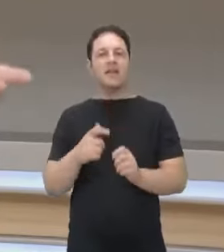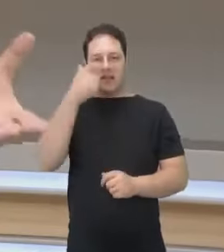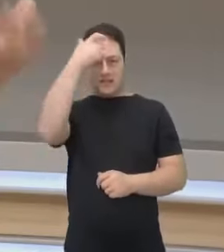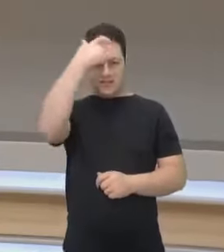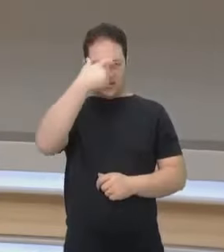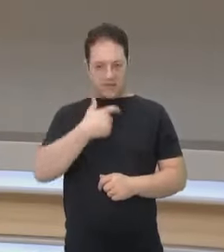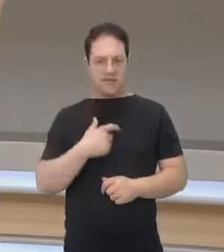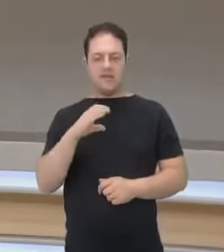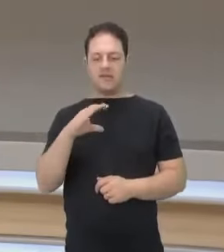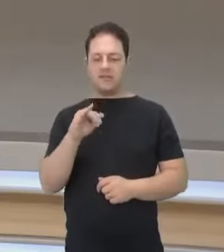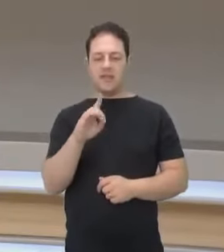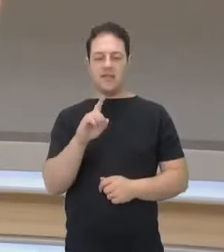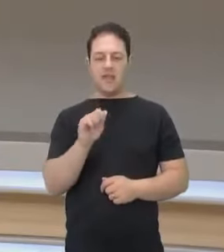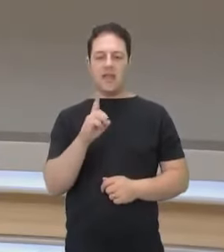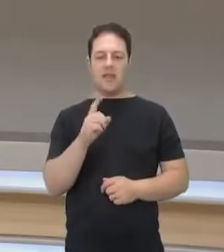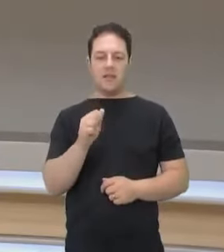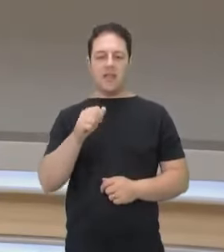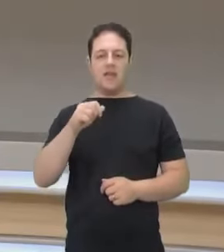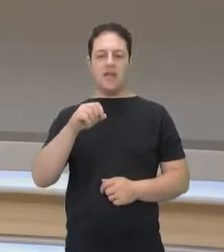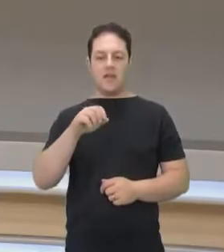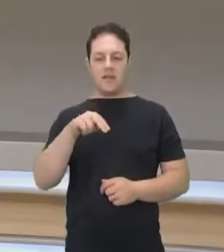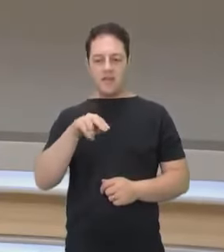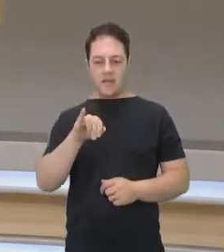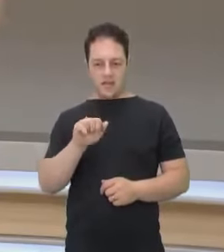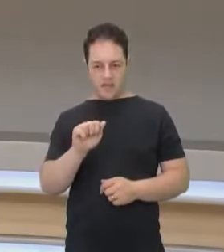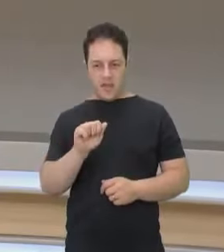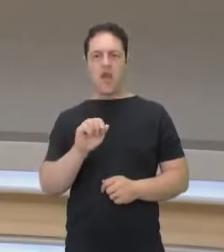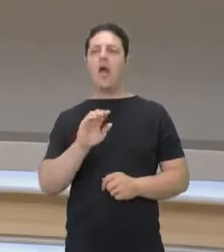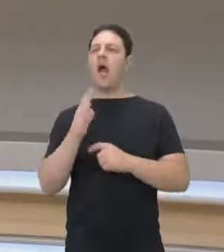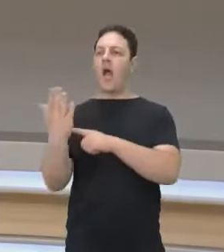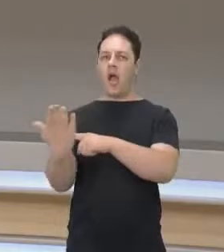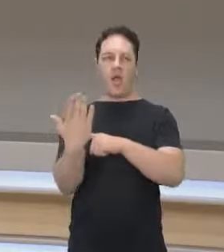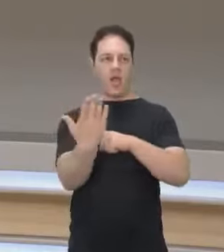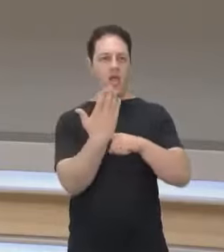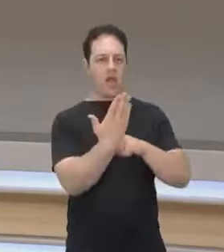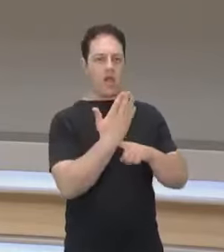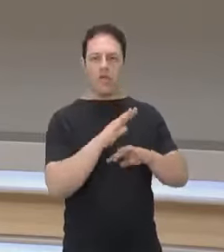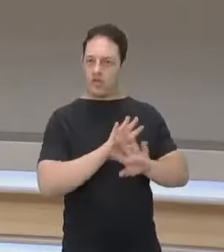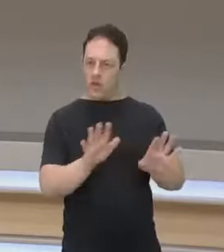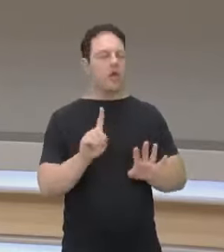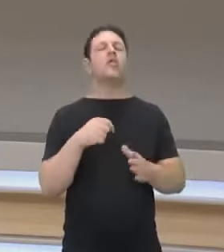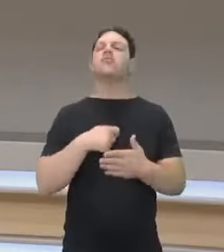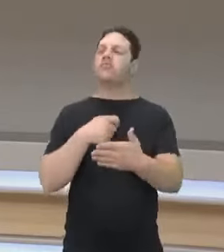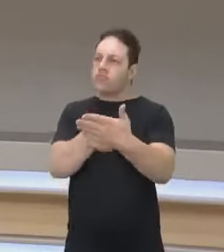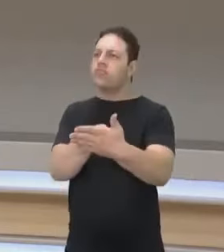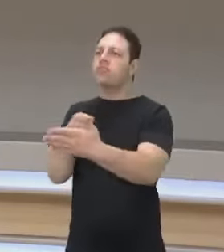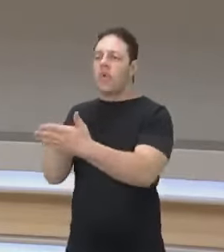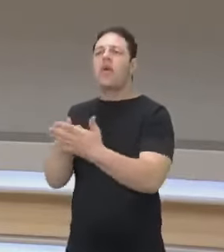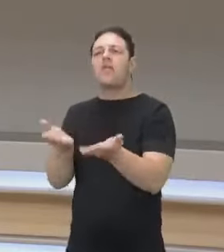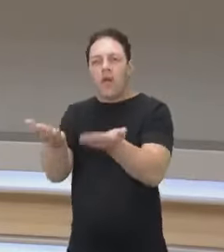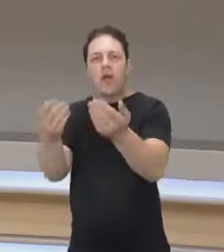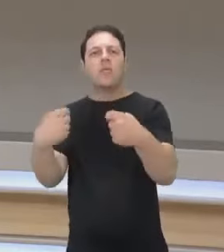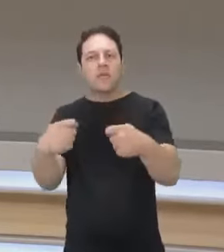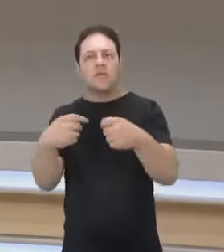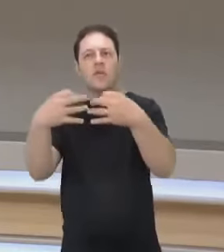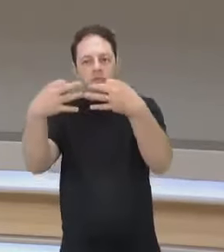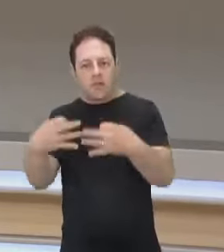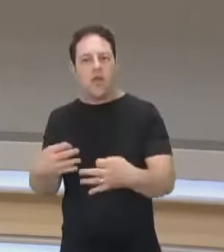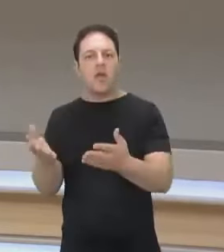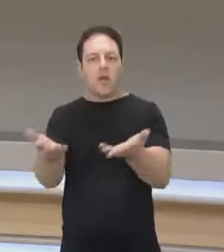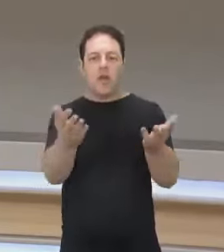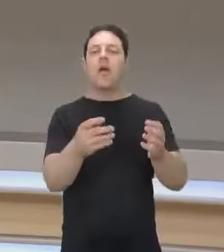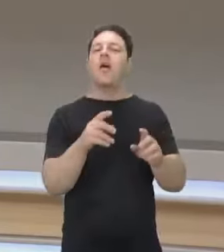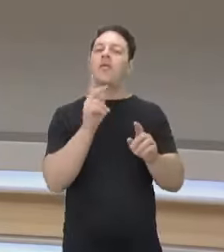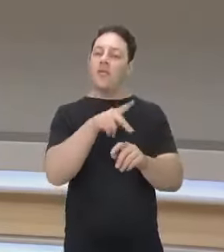só receber, né, assistência, mas é cobrar que essa política seja feita direitinho. Aí a gente está falando com o professor de